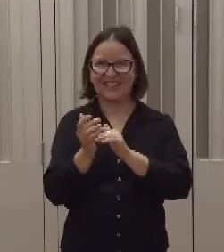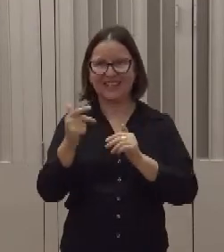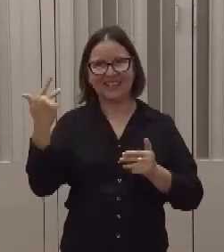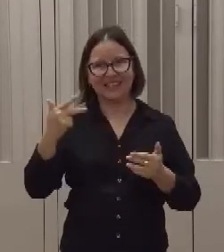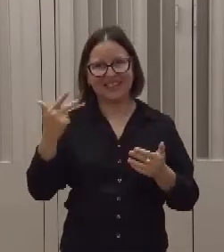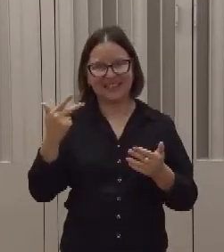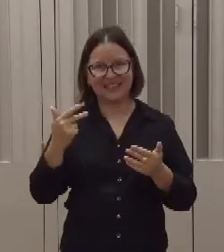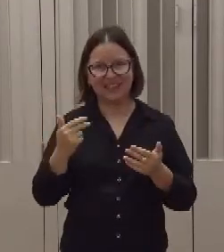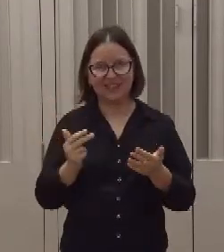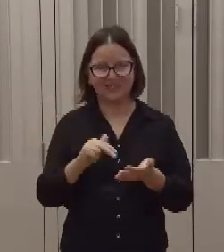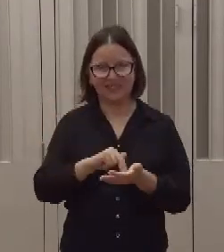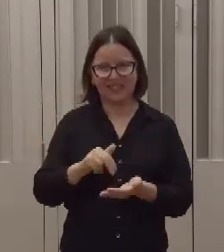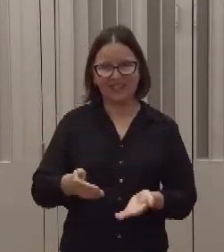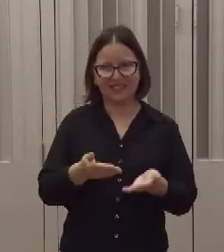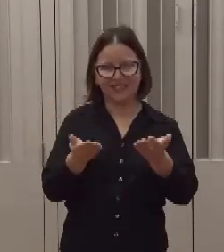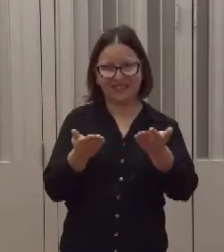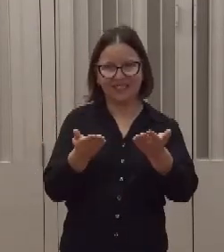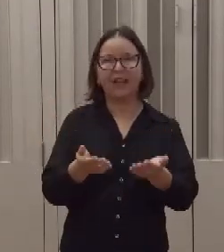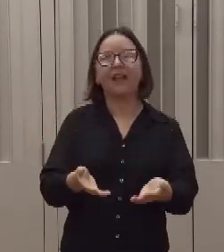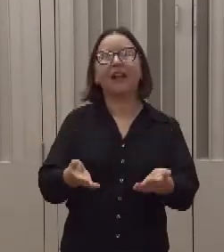promessa, sua prometida herança.